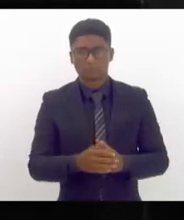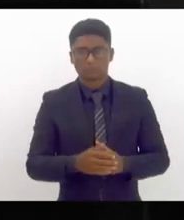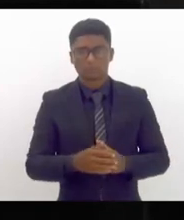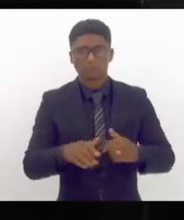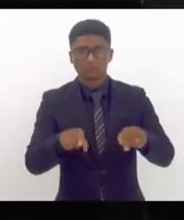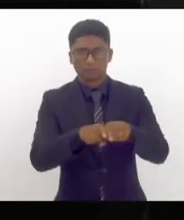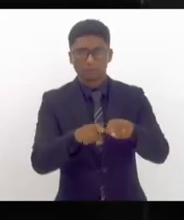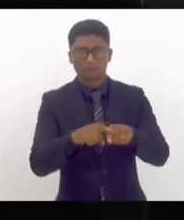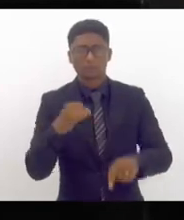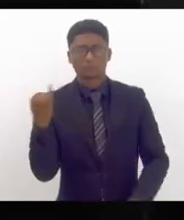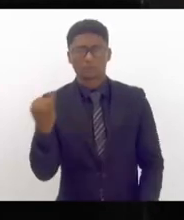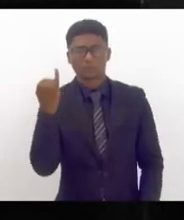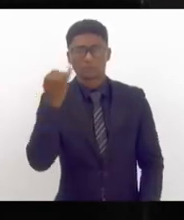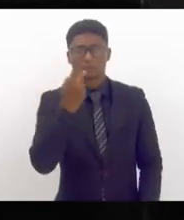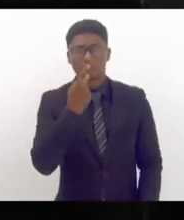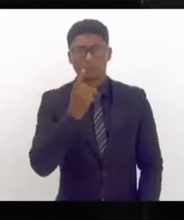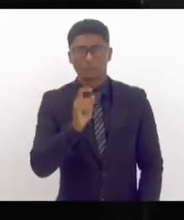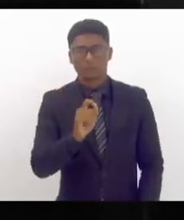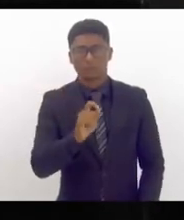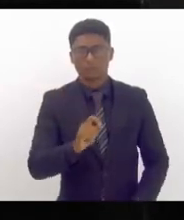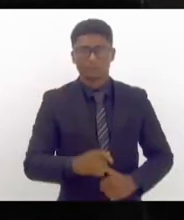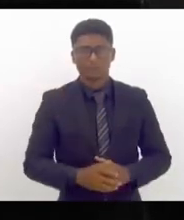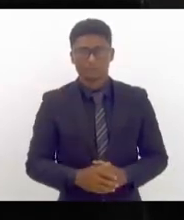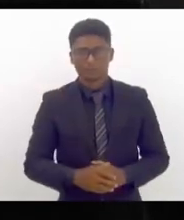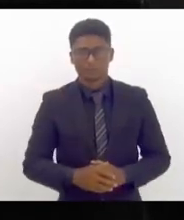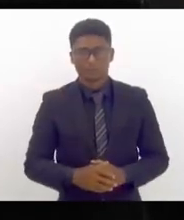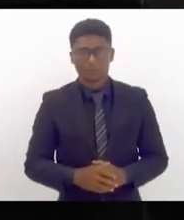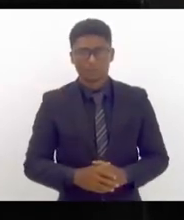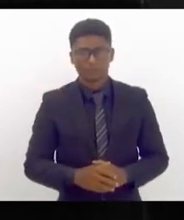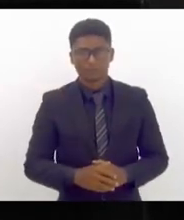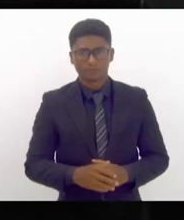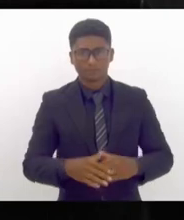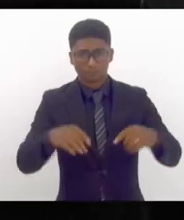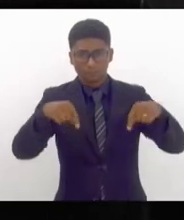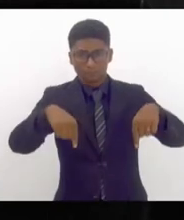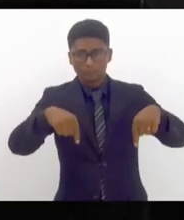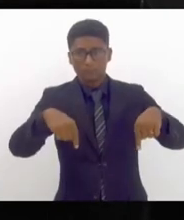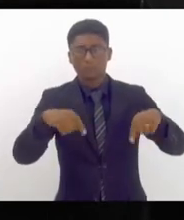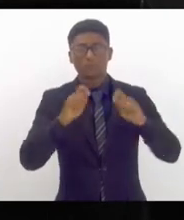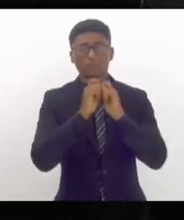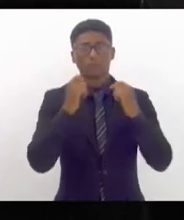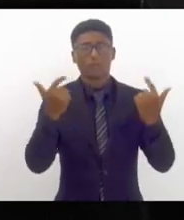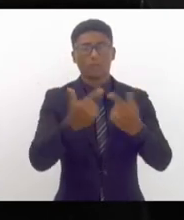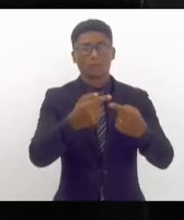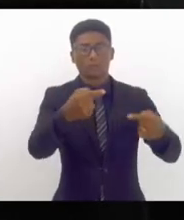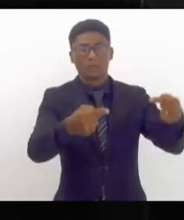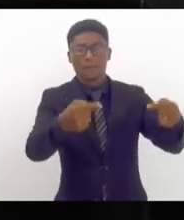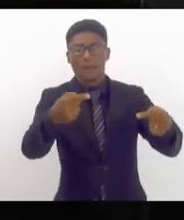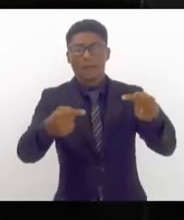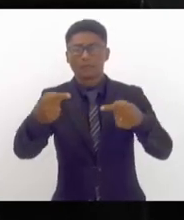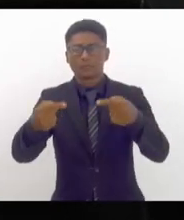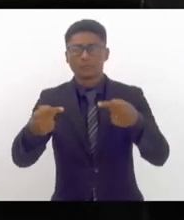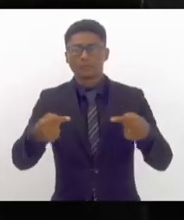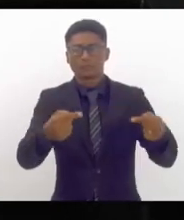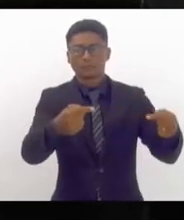importante também dizer no dia de hoje o quanto que o debate aqui nessa casa foi